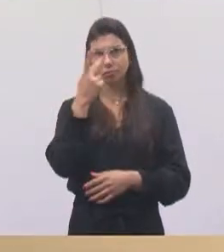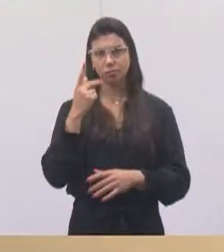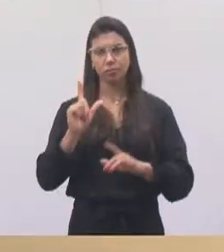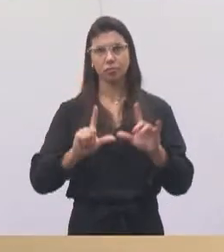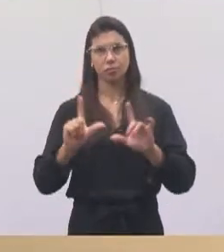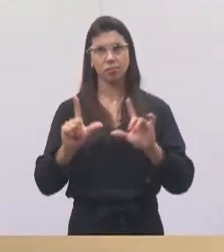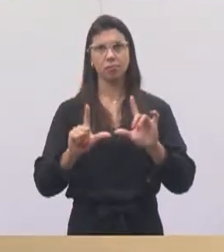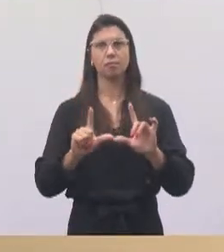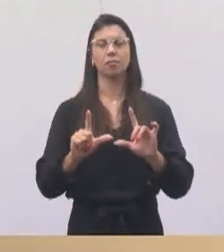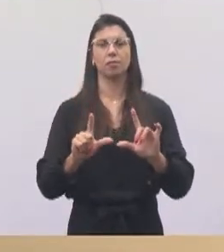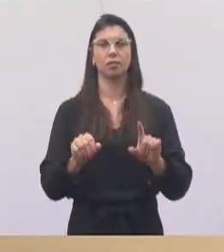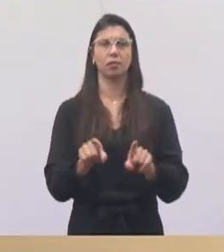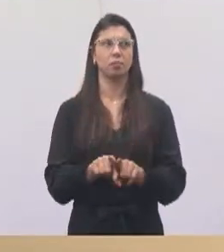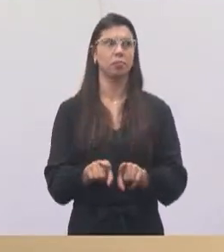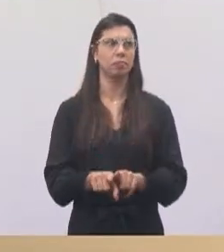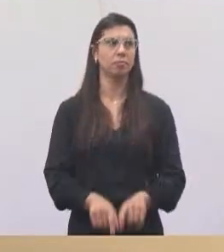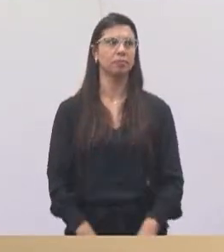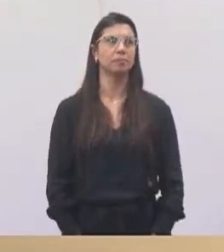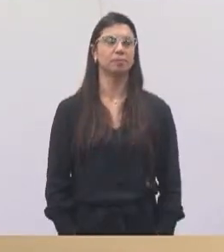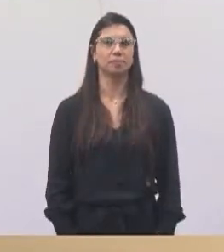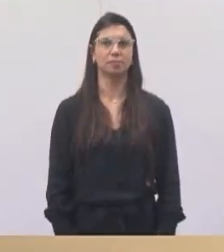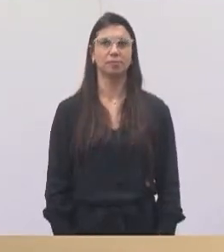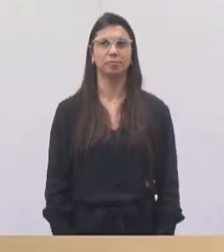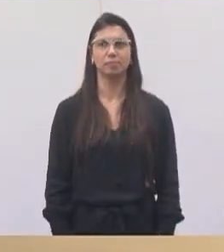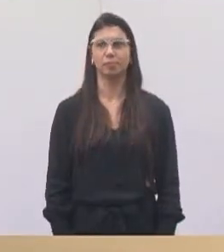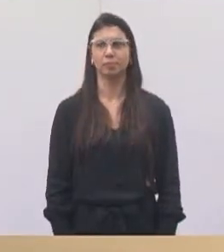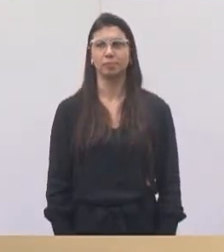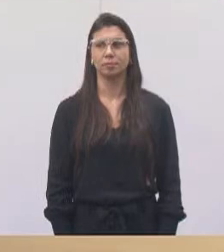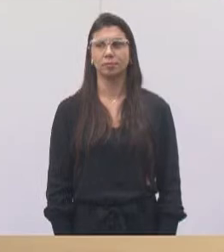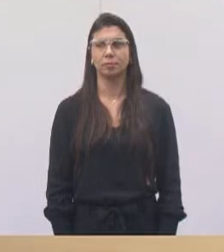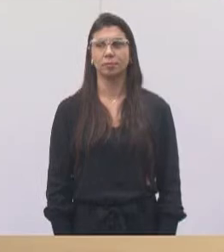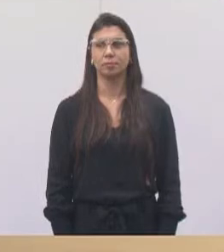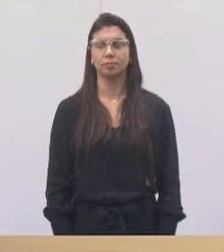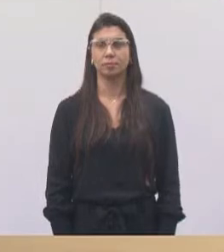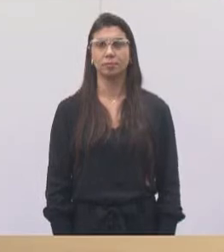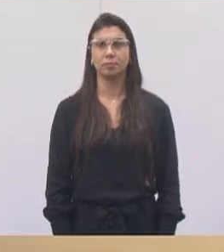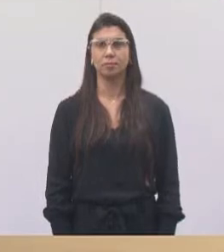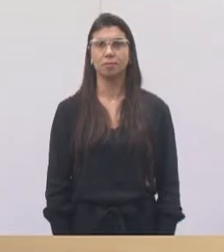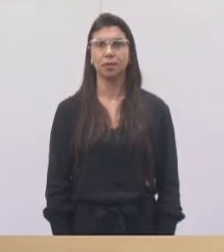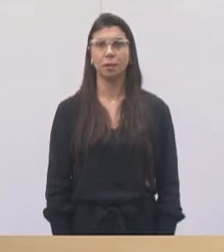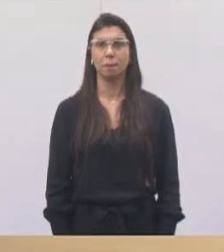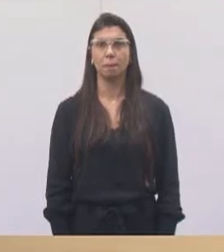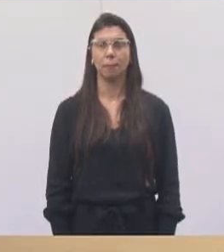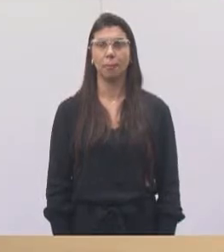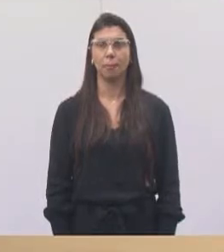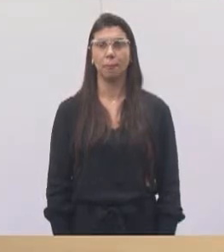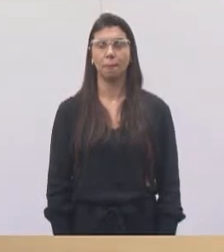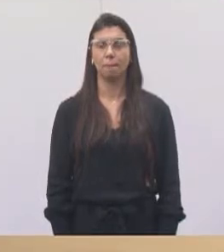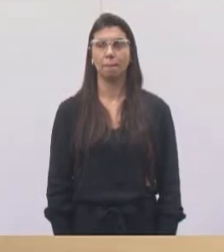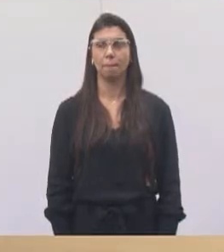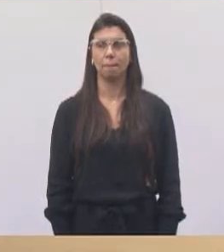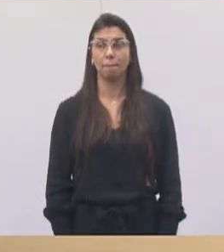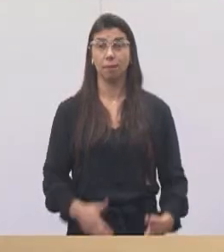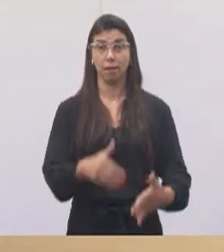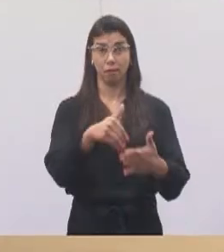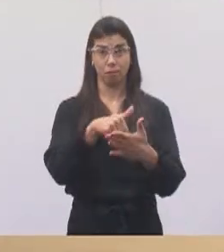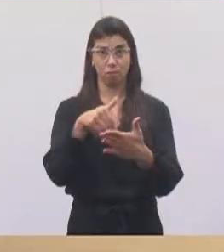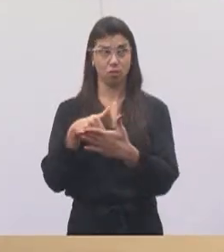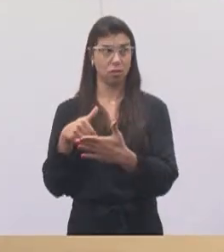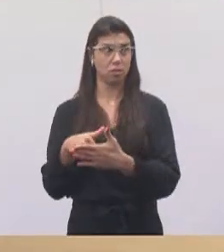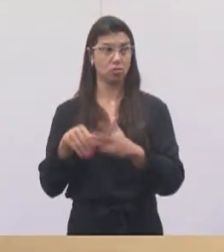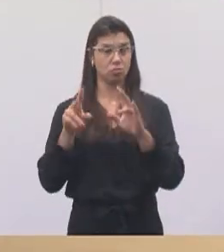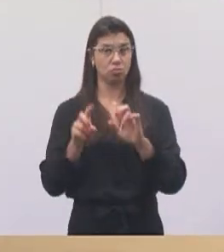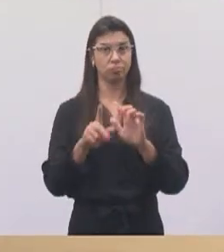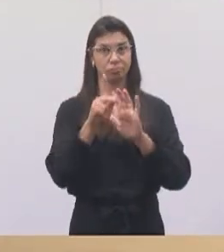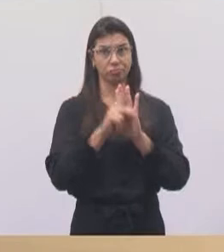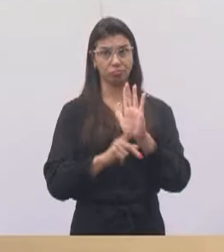TV Câmara através da internet da TV. Bom, eu acho que é propício a votação desse projeto aqui para a